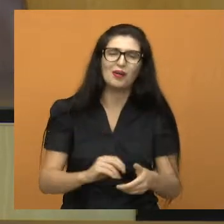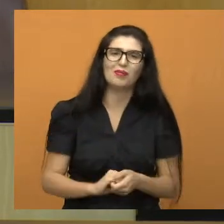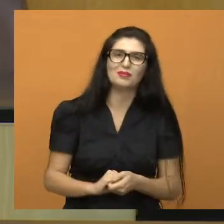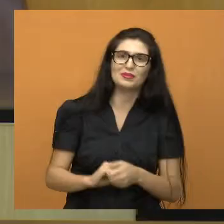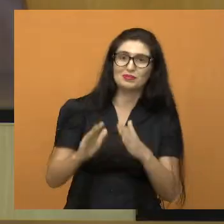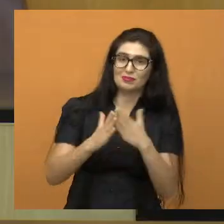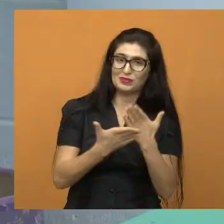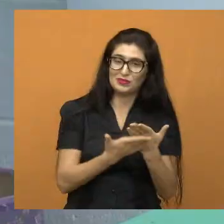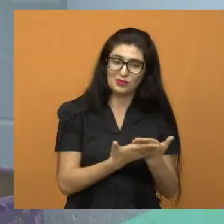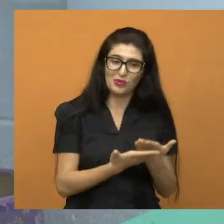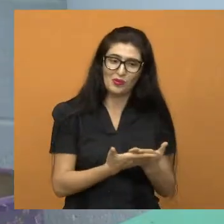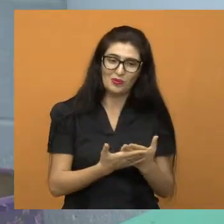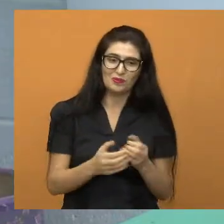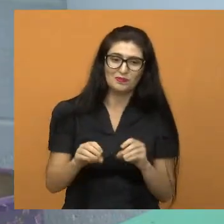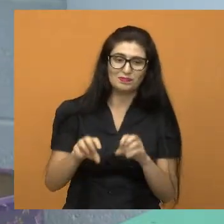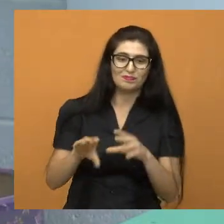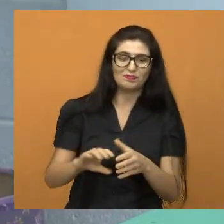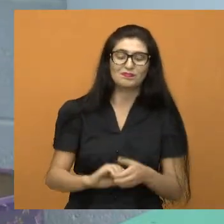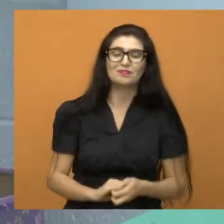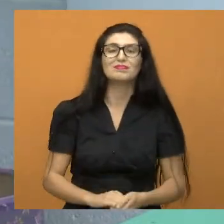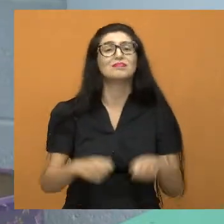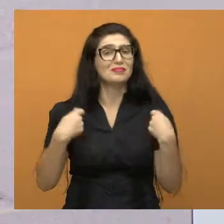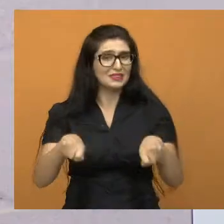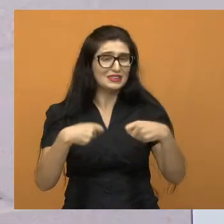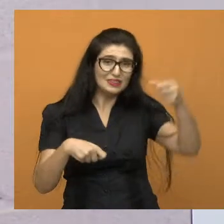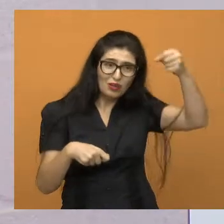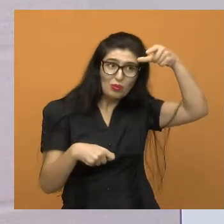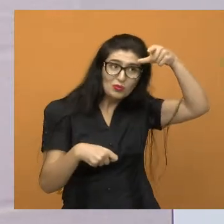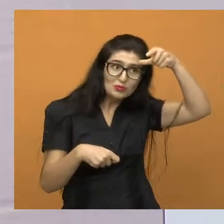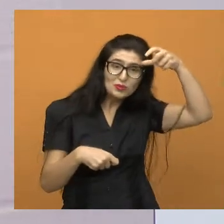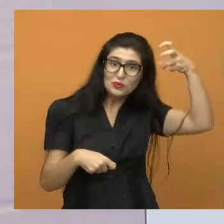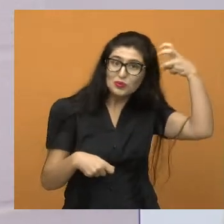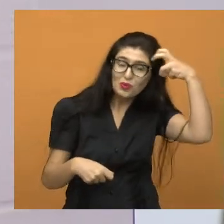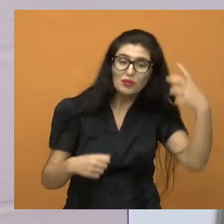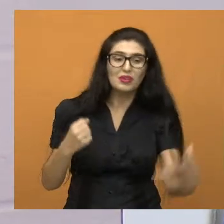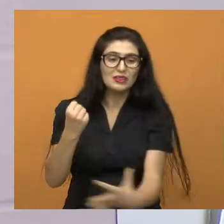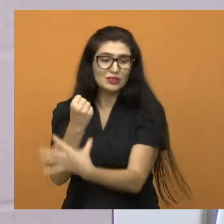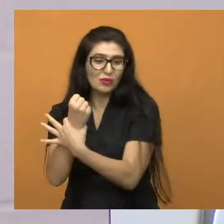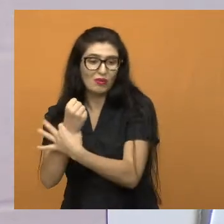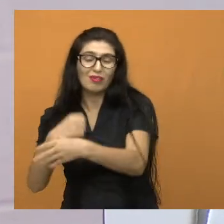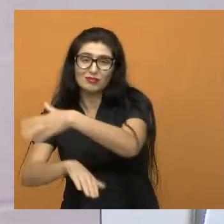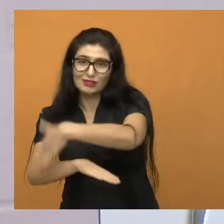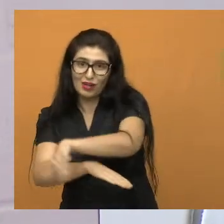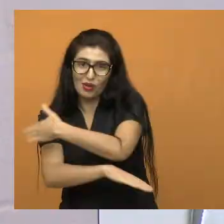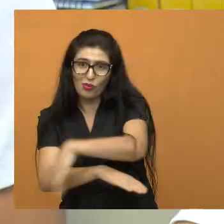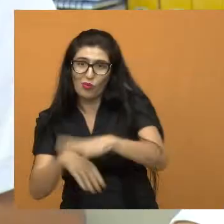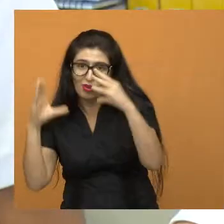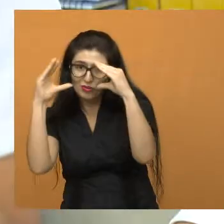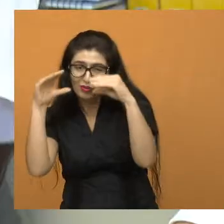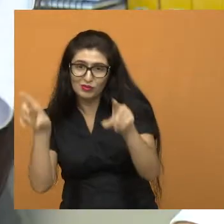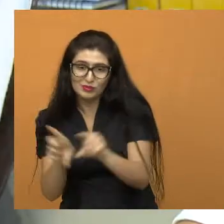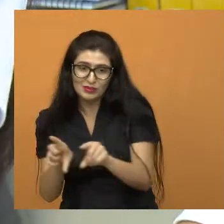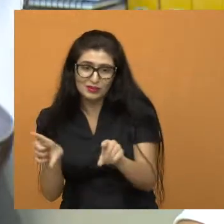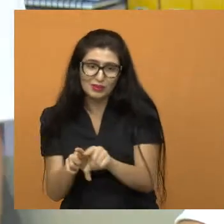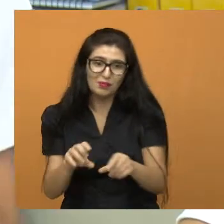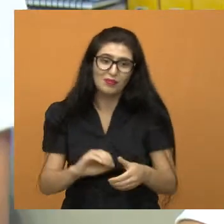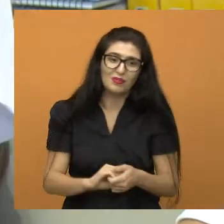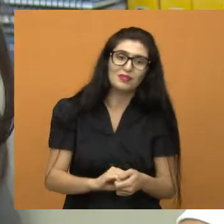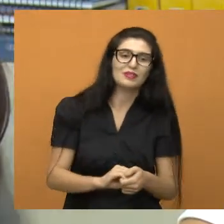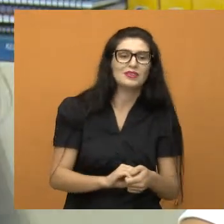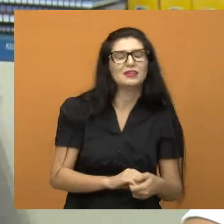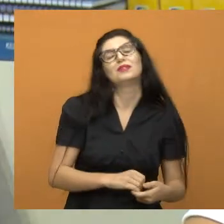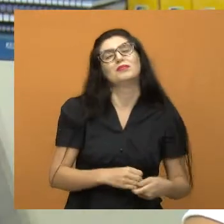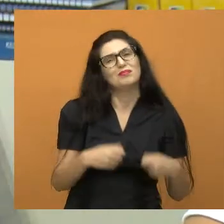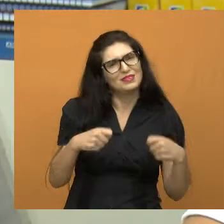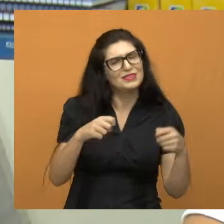Educacional. Investir mais na cultura, segurança nas ruas, principalmente à noite, muita harmonia entre as